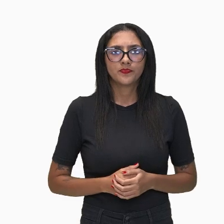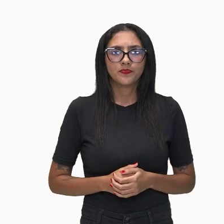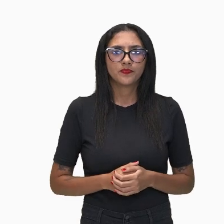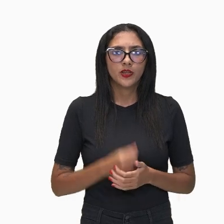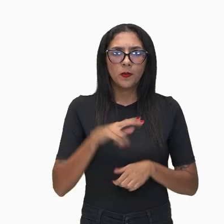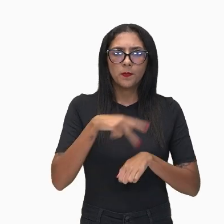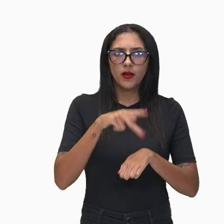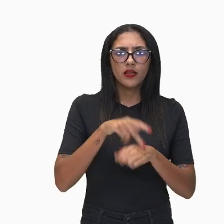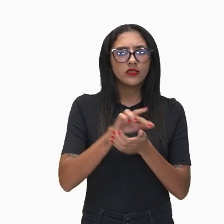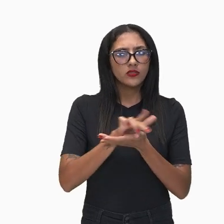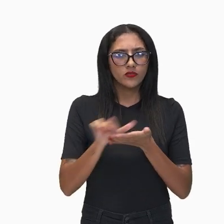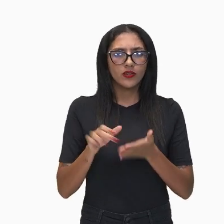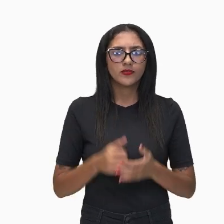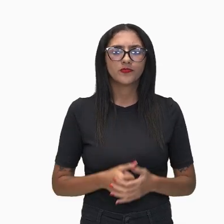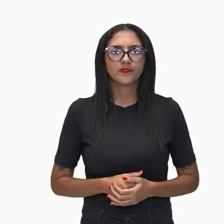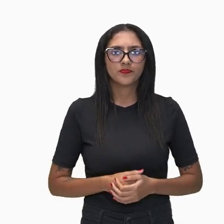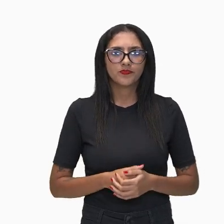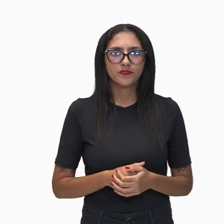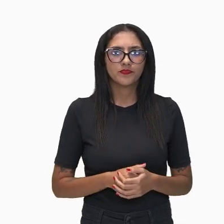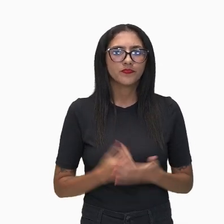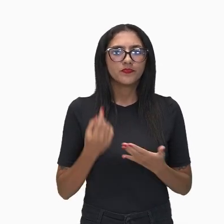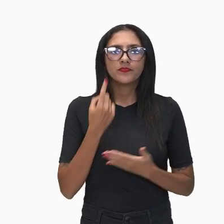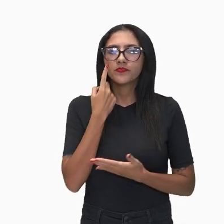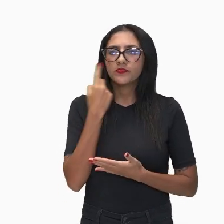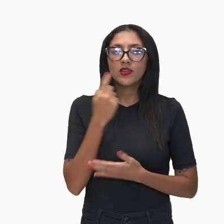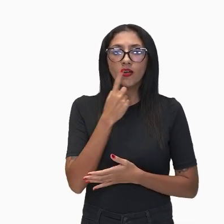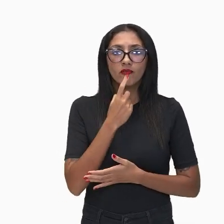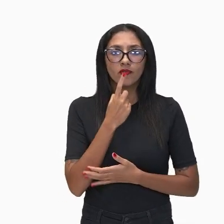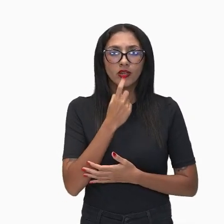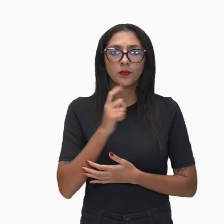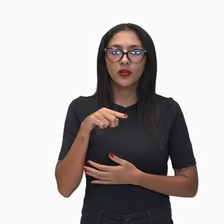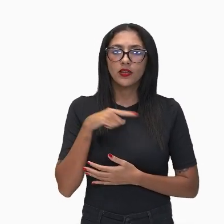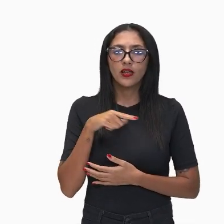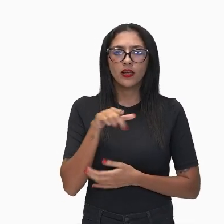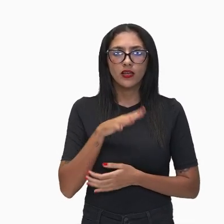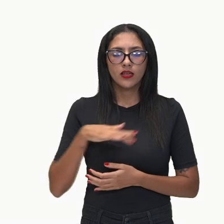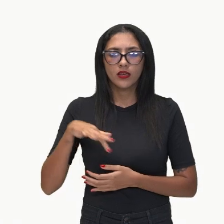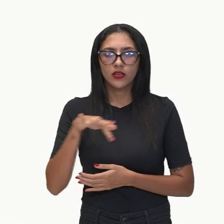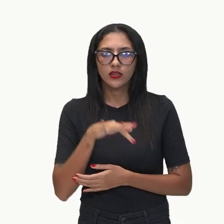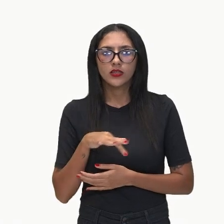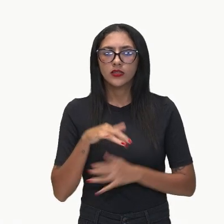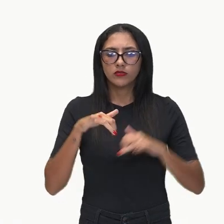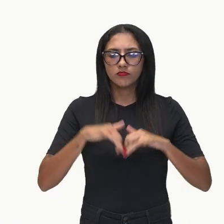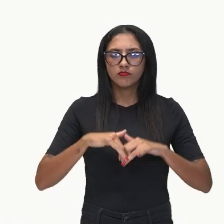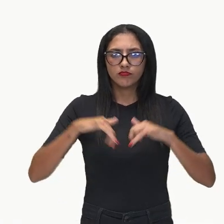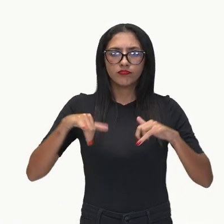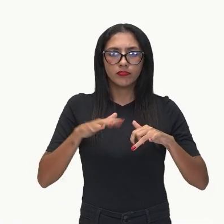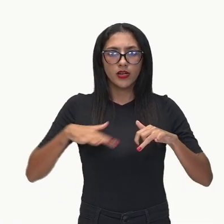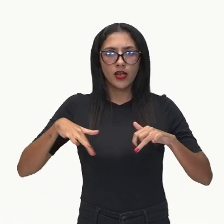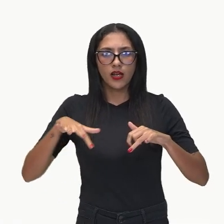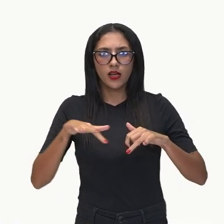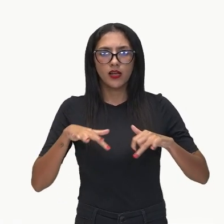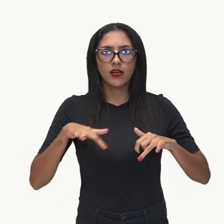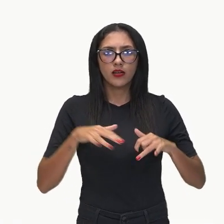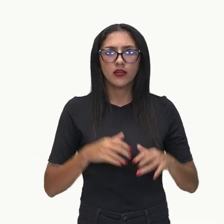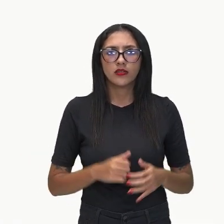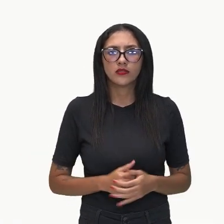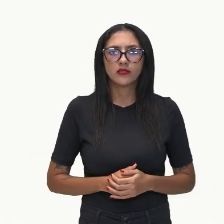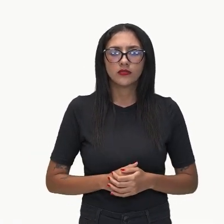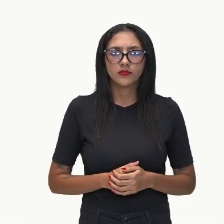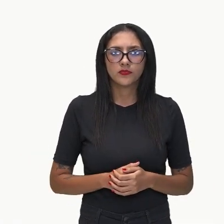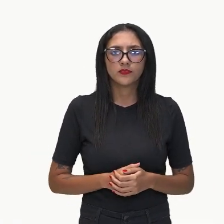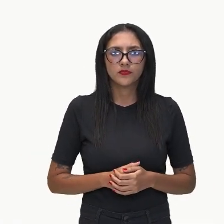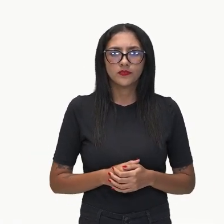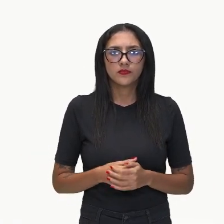países, não é isso? Então, nós temos aqui essa parte vermelha, que foi a parte que ficou ali sob o domínio da União Russa,